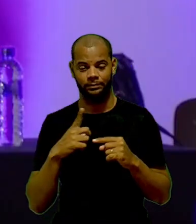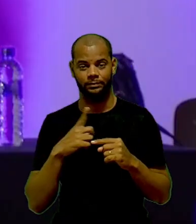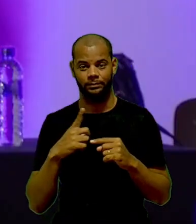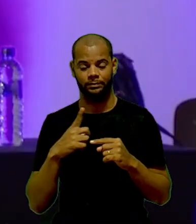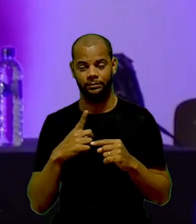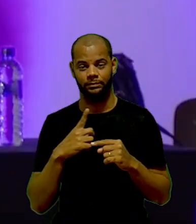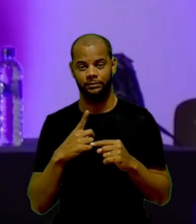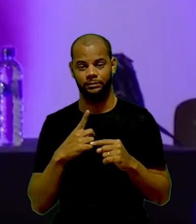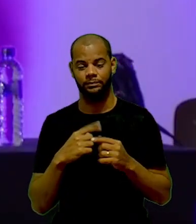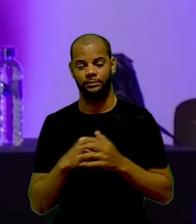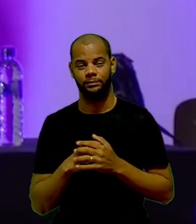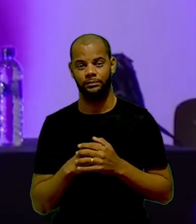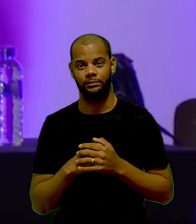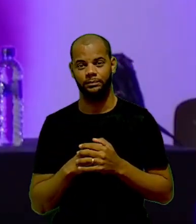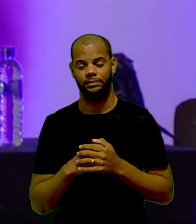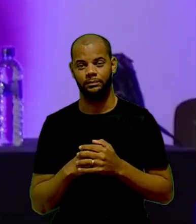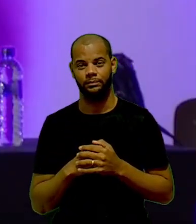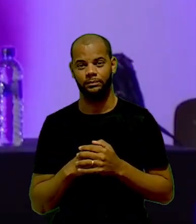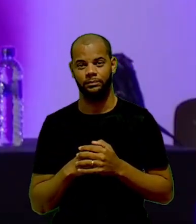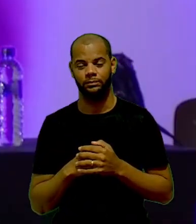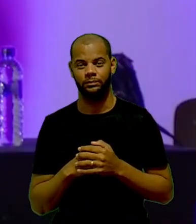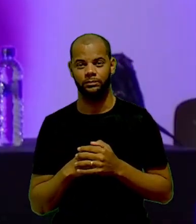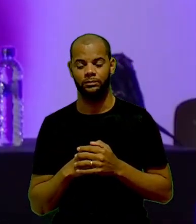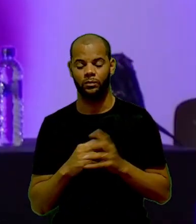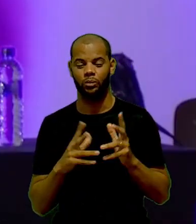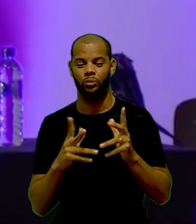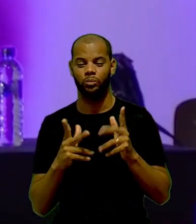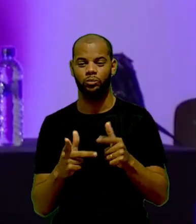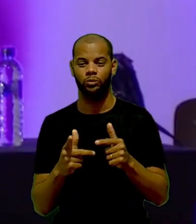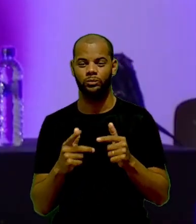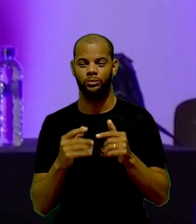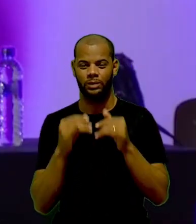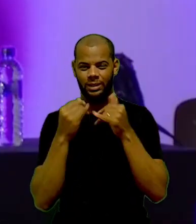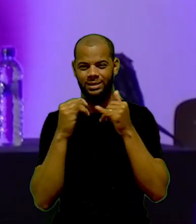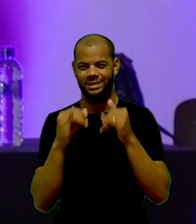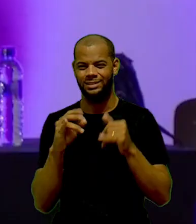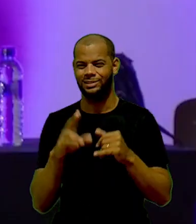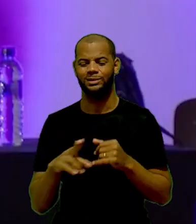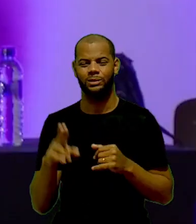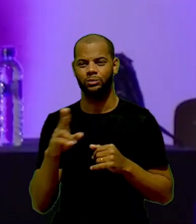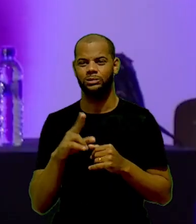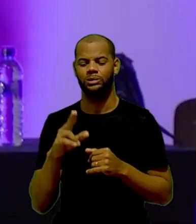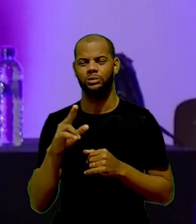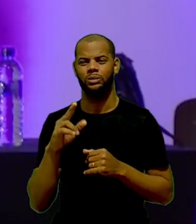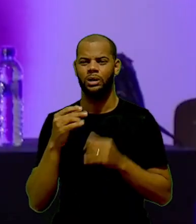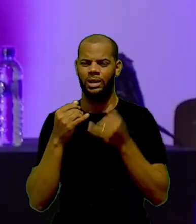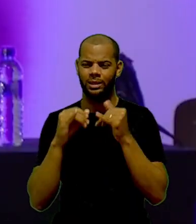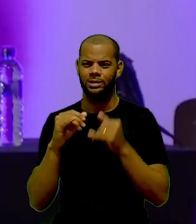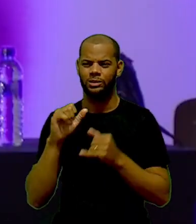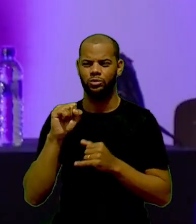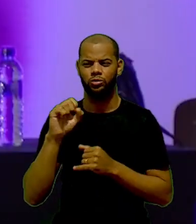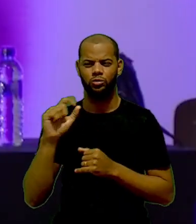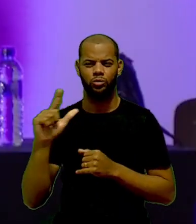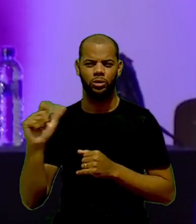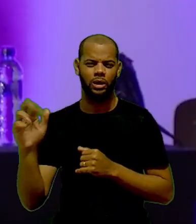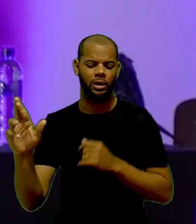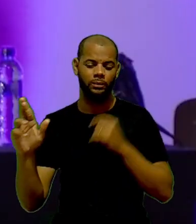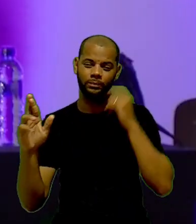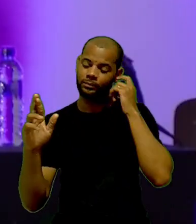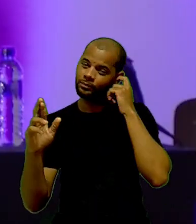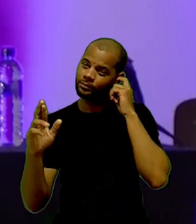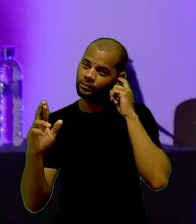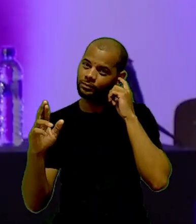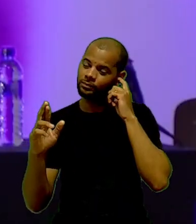variabilidade, o mundo está usando muito a energia solar. Como é que ele usa a energia solar? Quando tem,